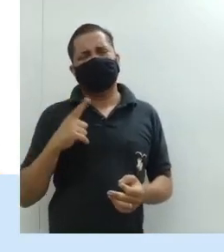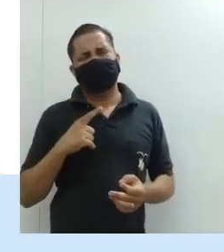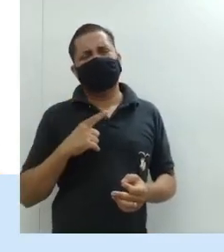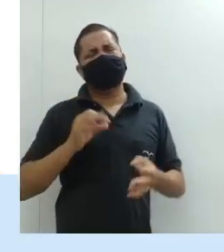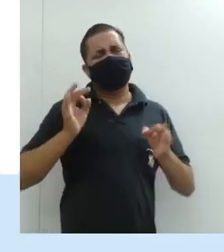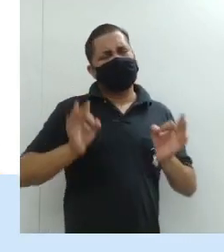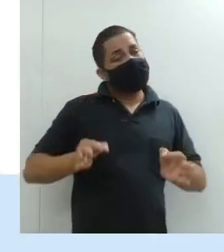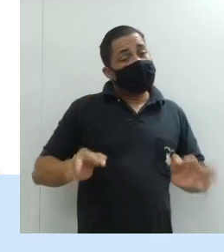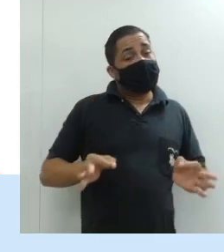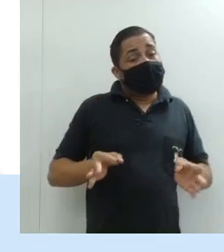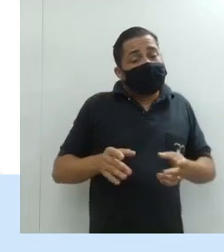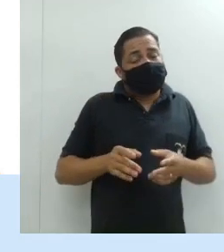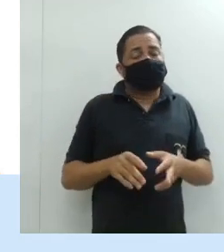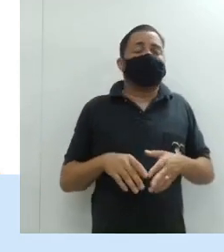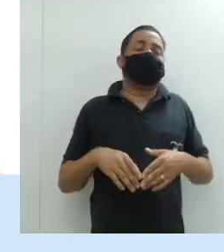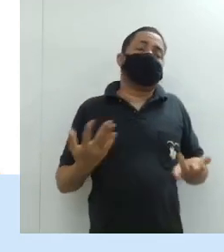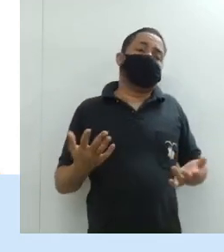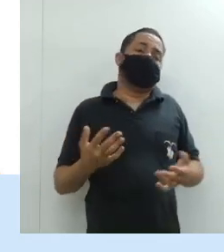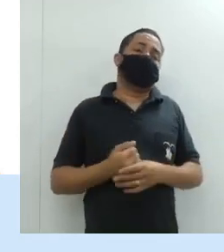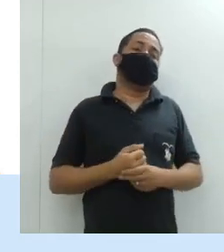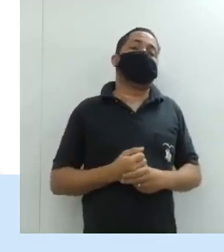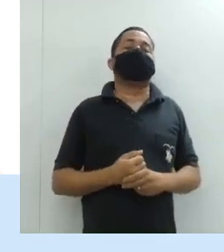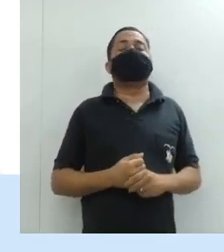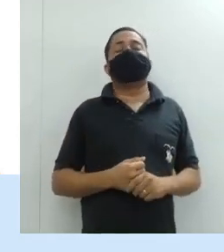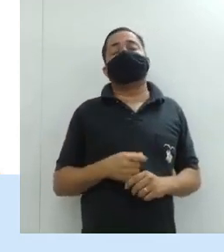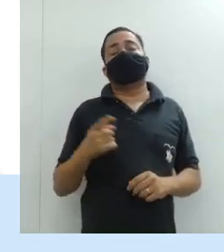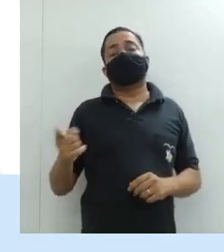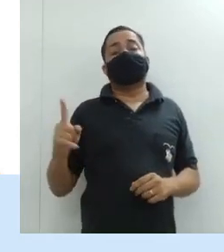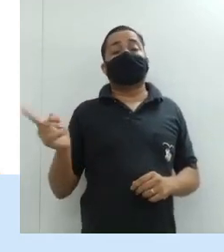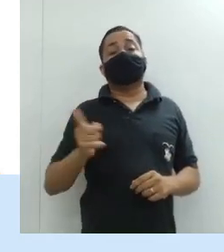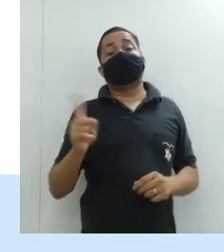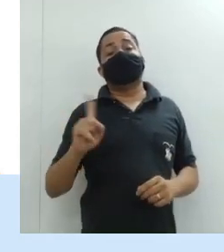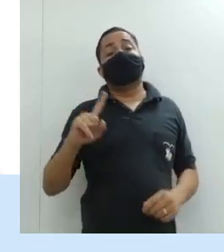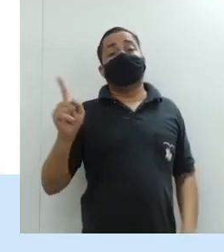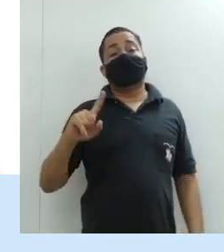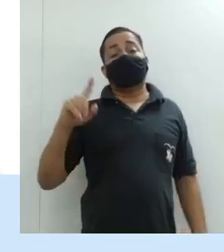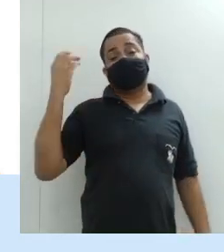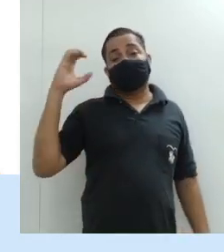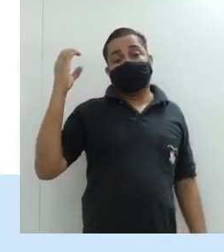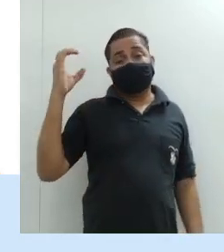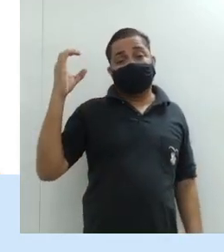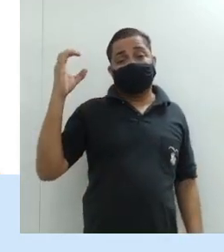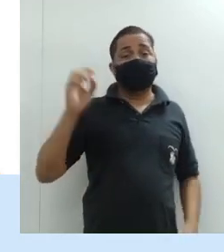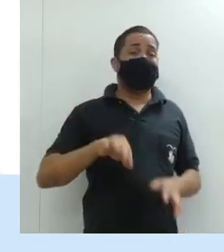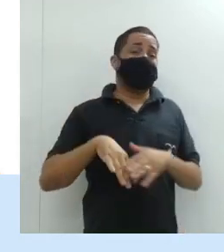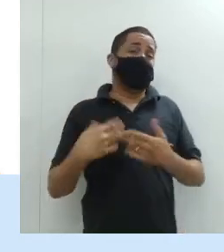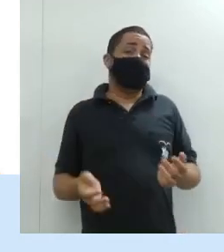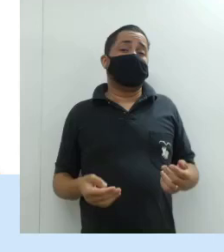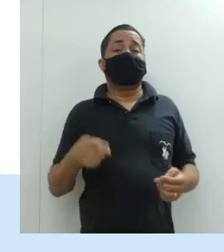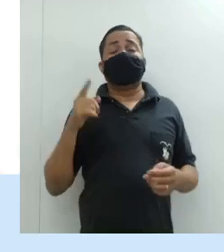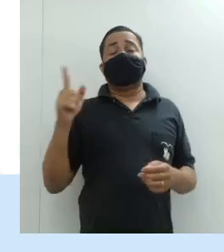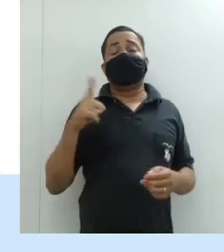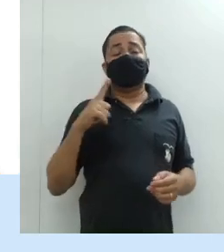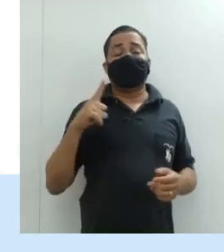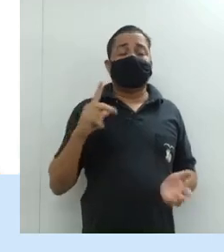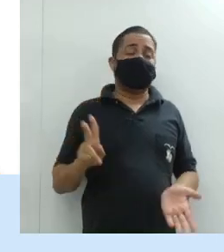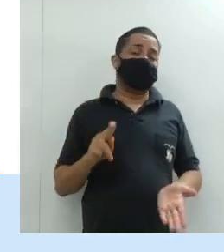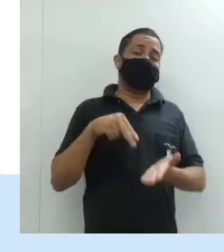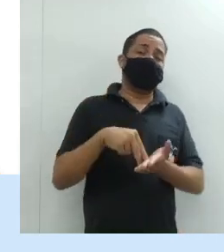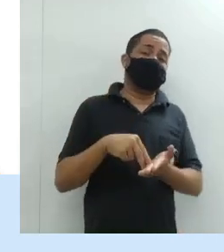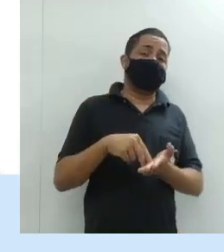senso comum, as certezas do senso comum são aquelas não científicas. Então, tomar uma atitude filosófica é